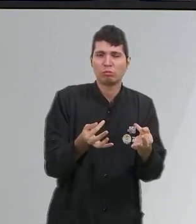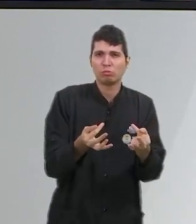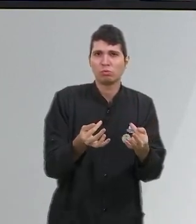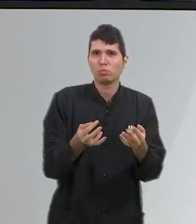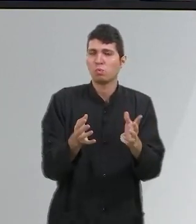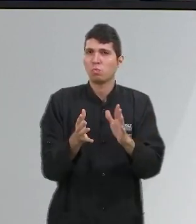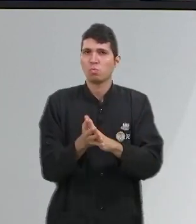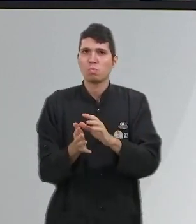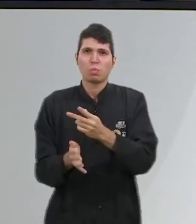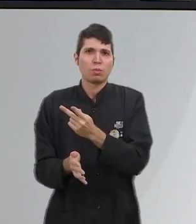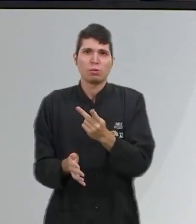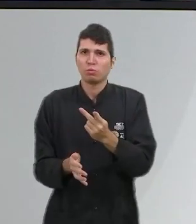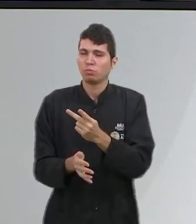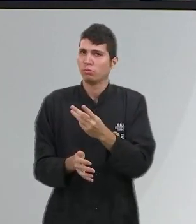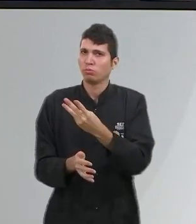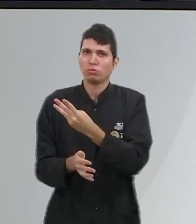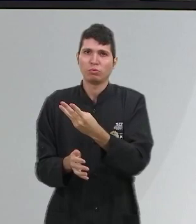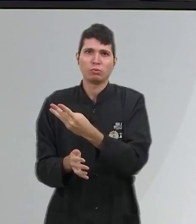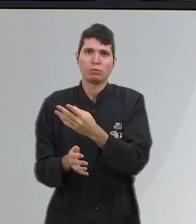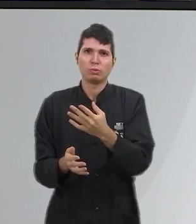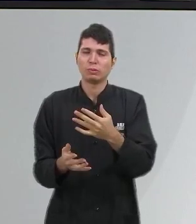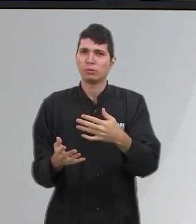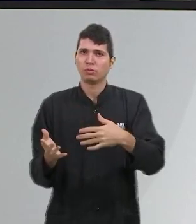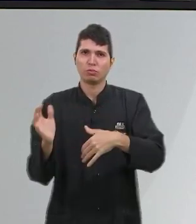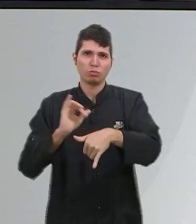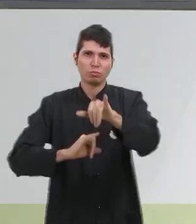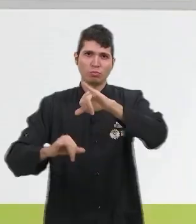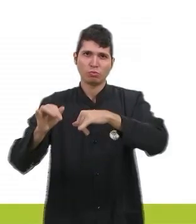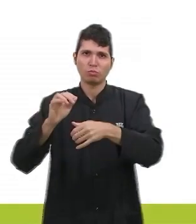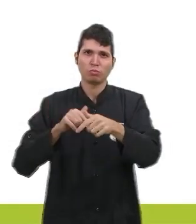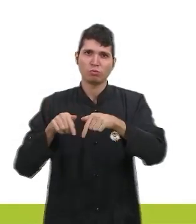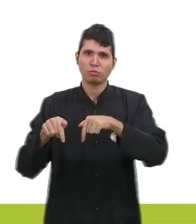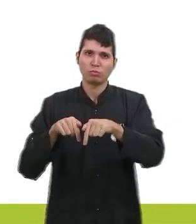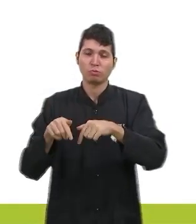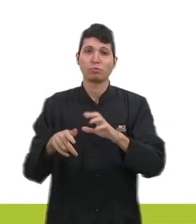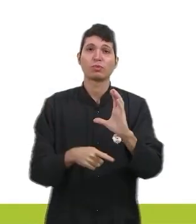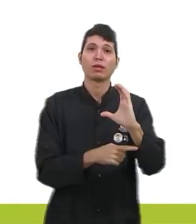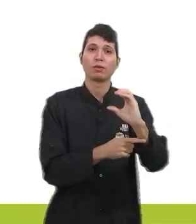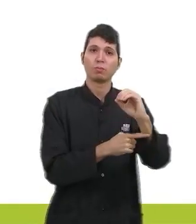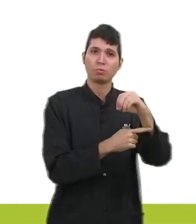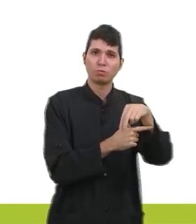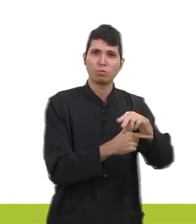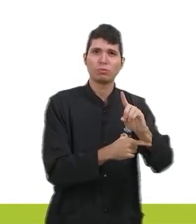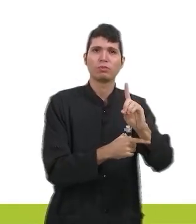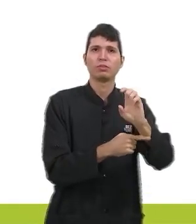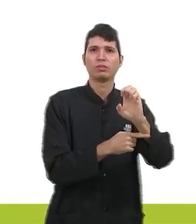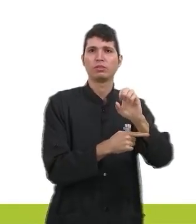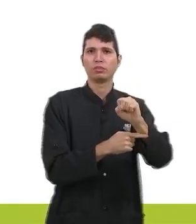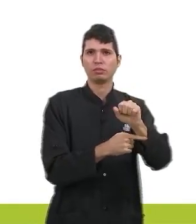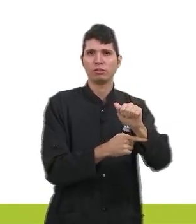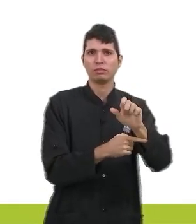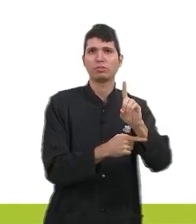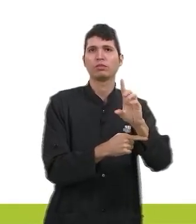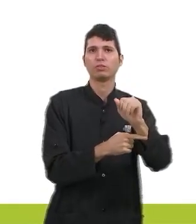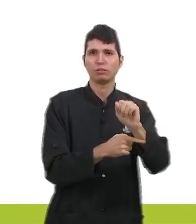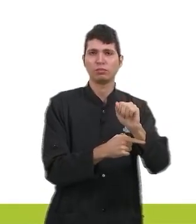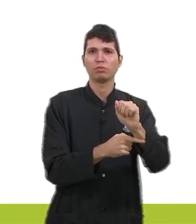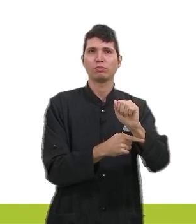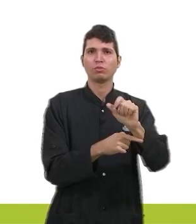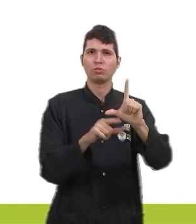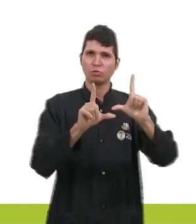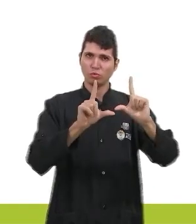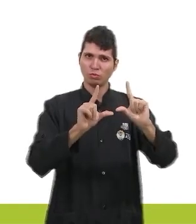ali entre os elementos químicos. Já a fórmula condensada é uma fórmula aí que eu consigo aí reduzir